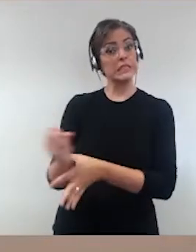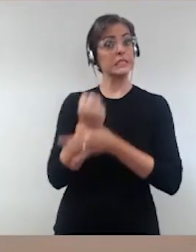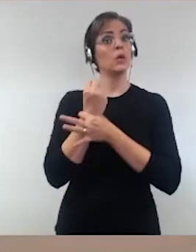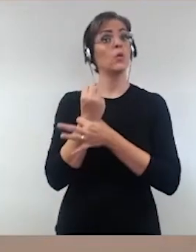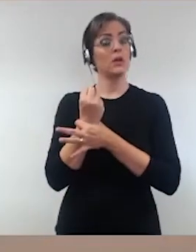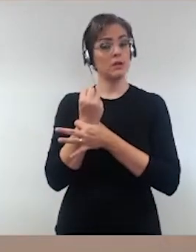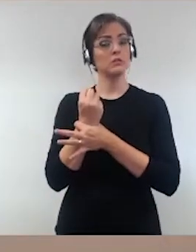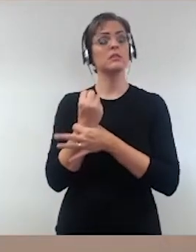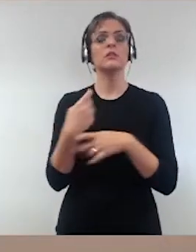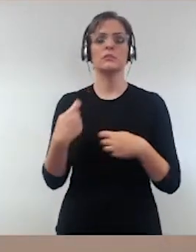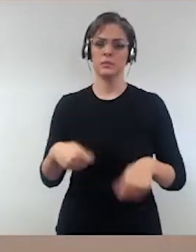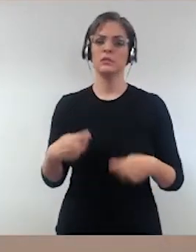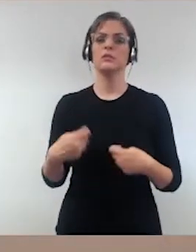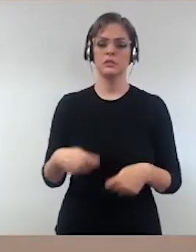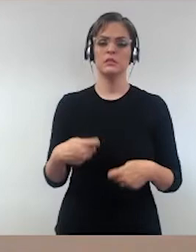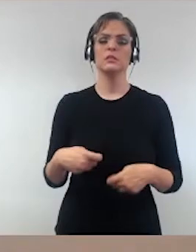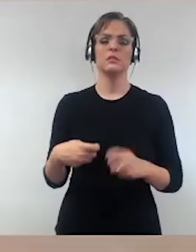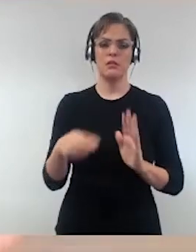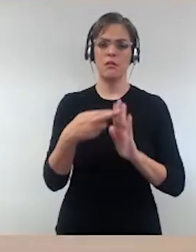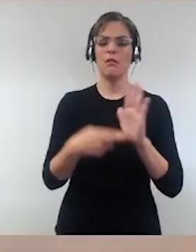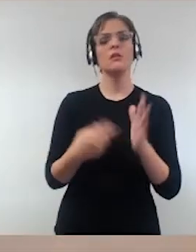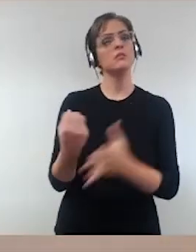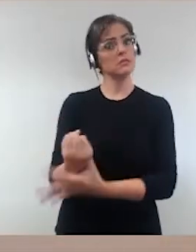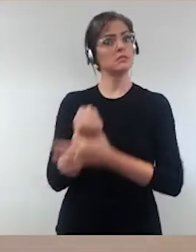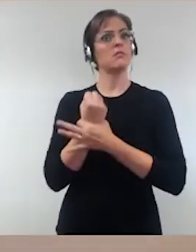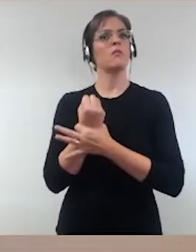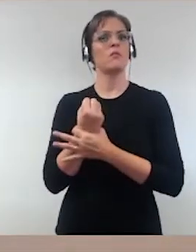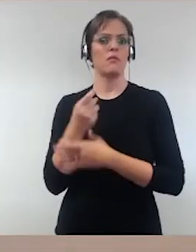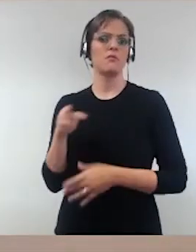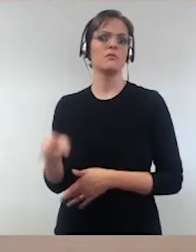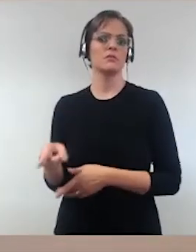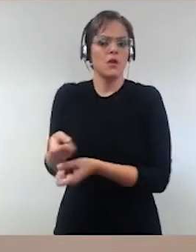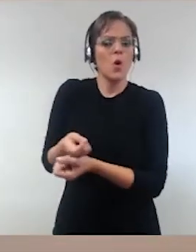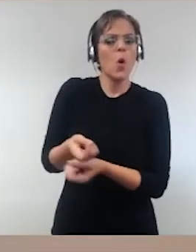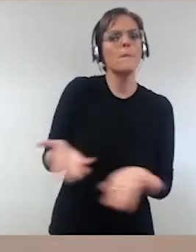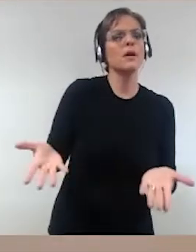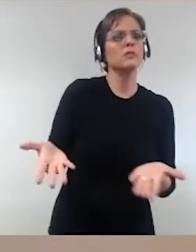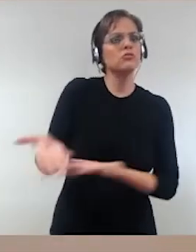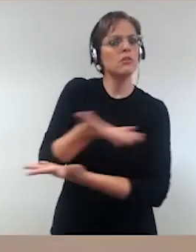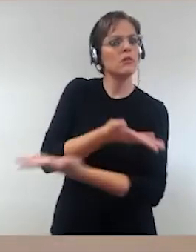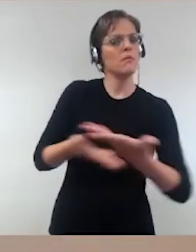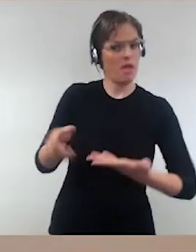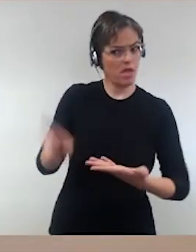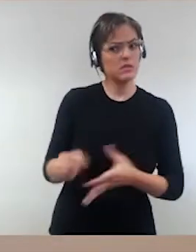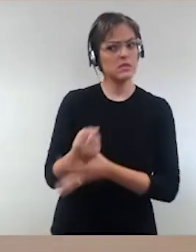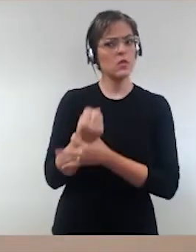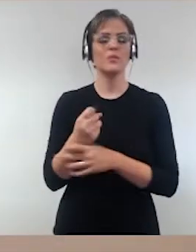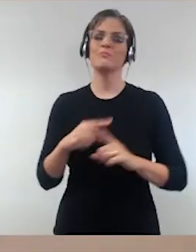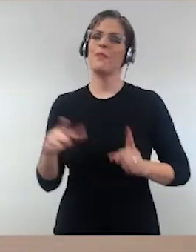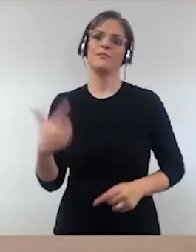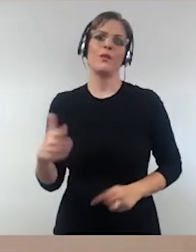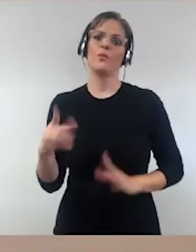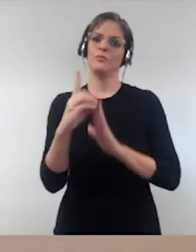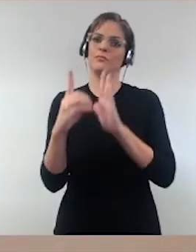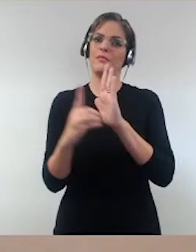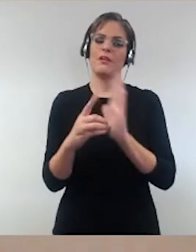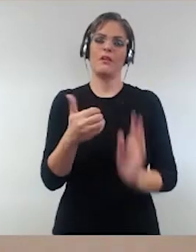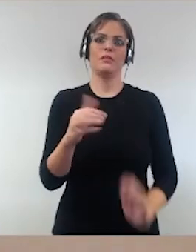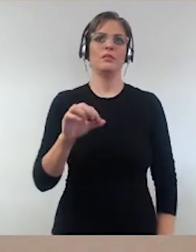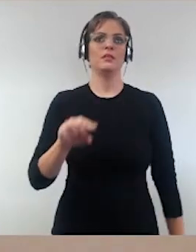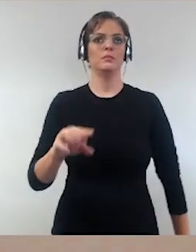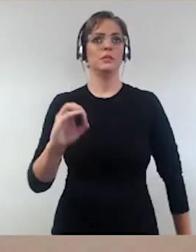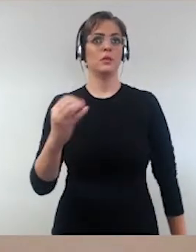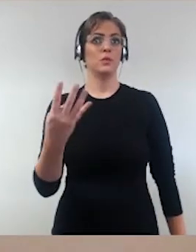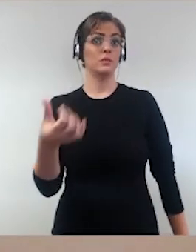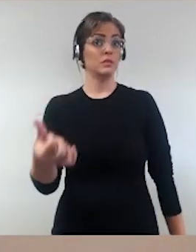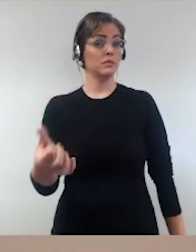eu diria, medidas de segurança da informação para que esse compartilhamento seja seguro. Medidas essas que também não estão previstas no decreto 10.046. Então, eu